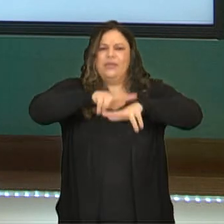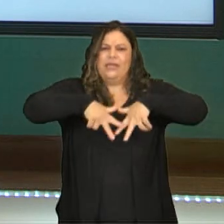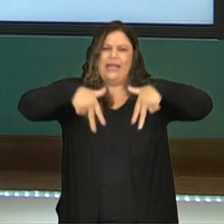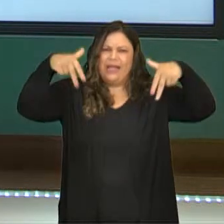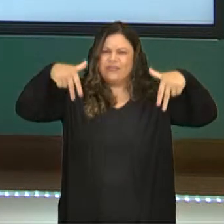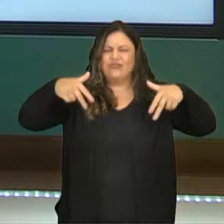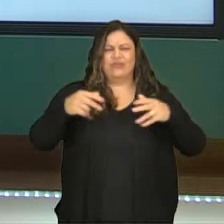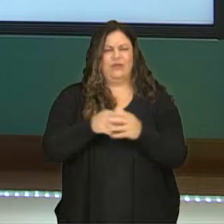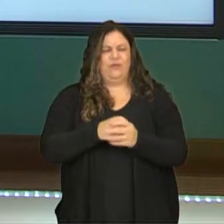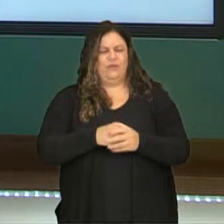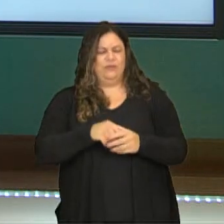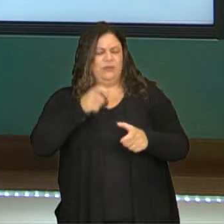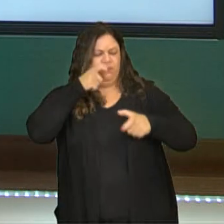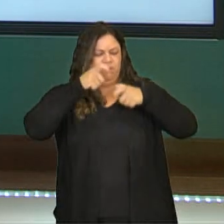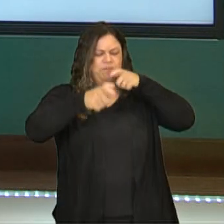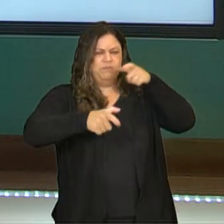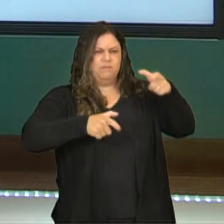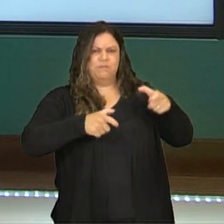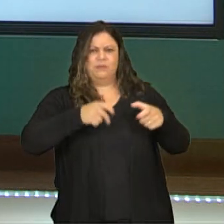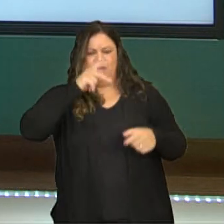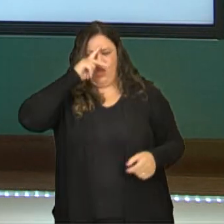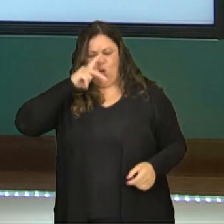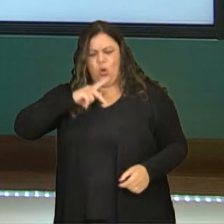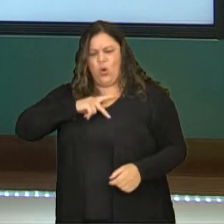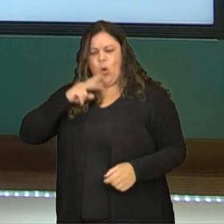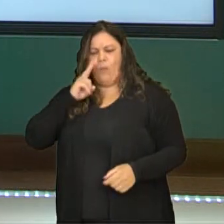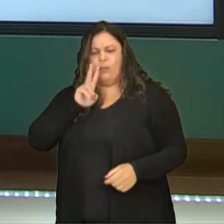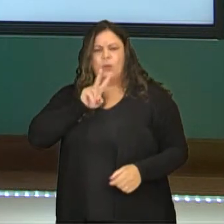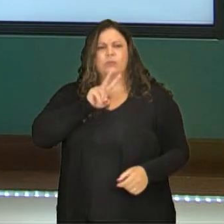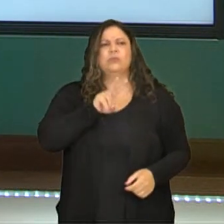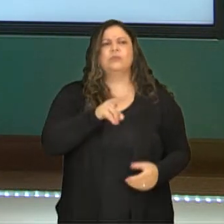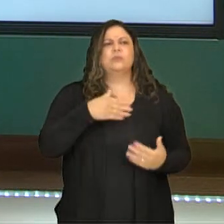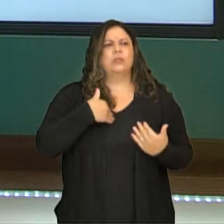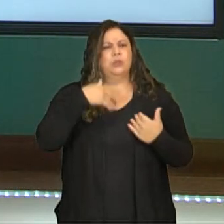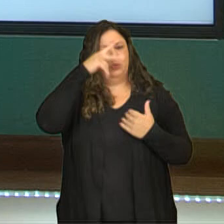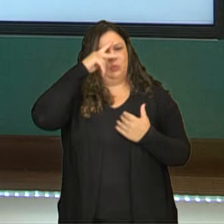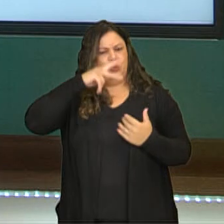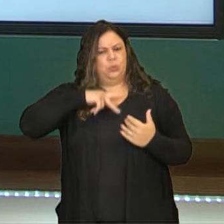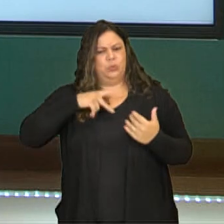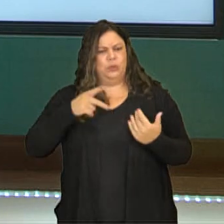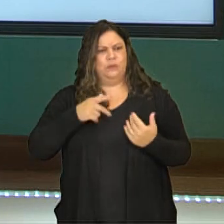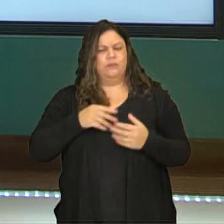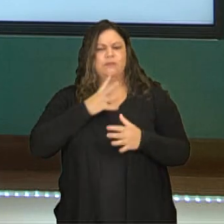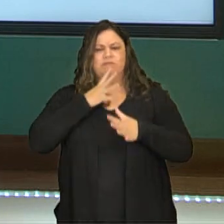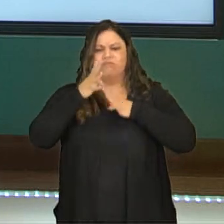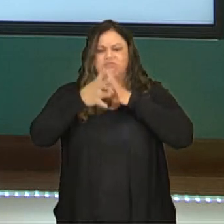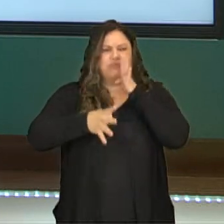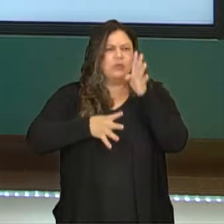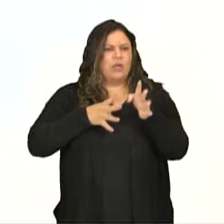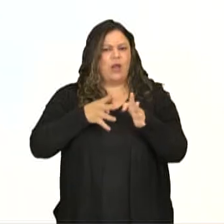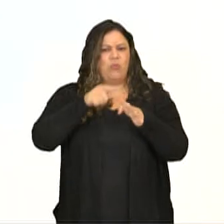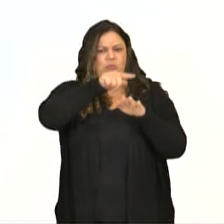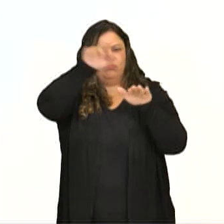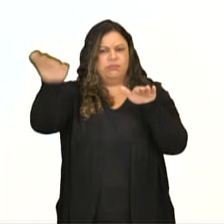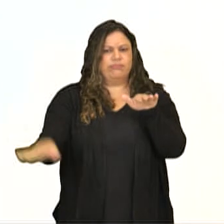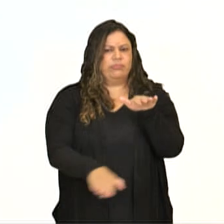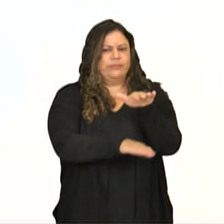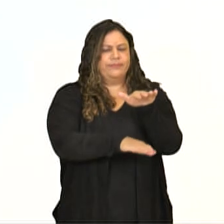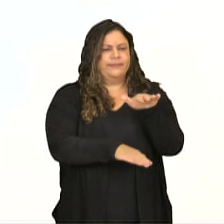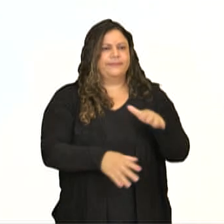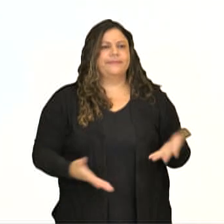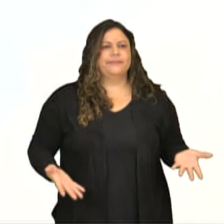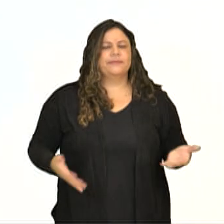partir da sua própria visão de cultura, a partir da sua própria realidade, julgar o outro como inferior.